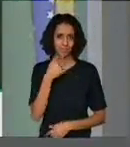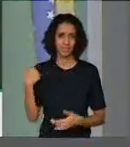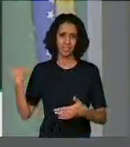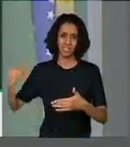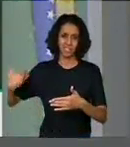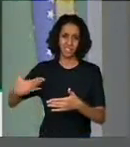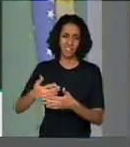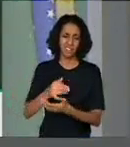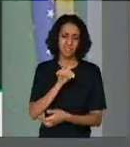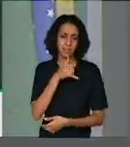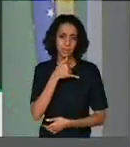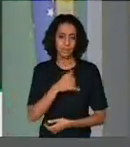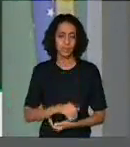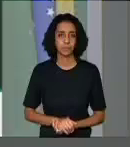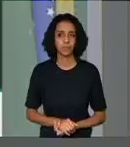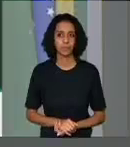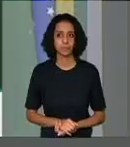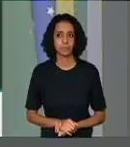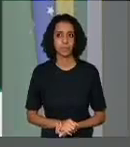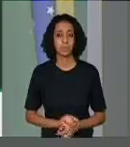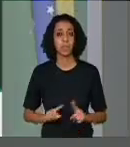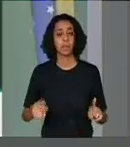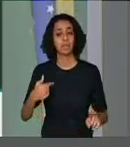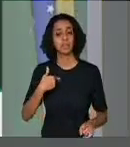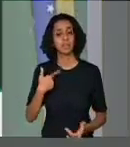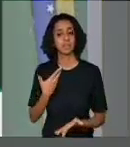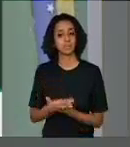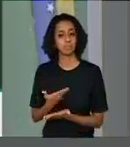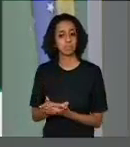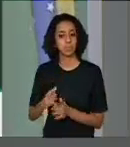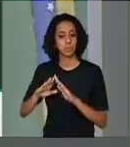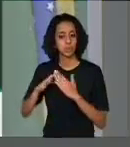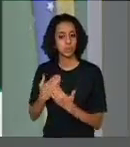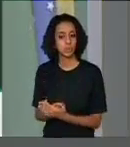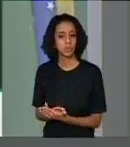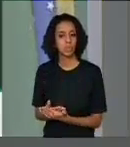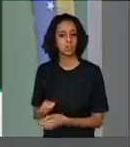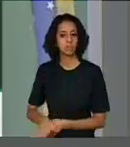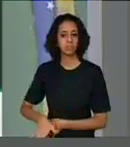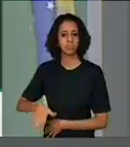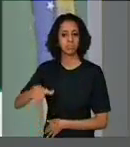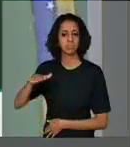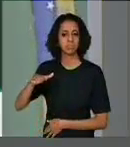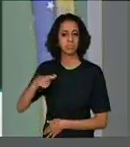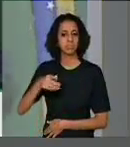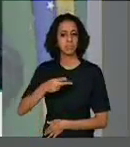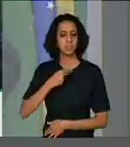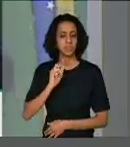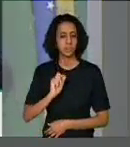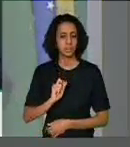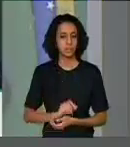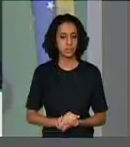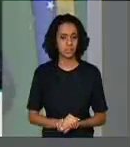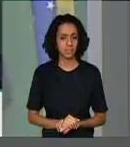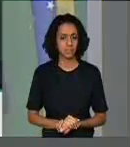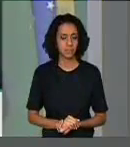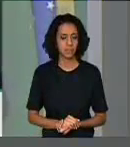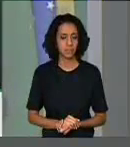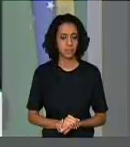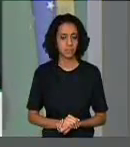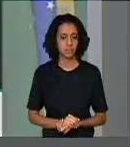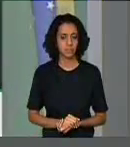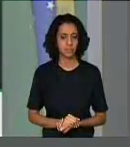todo, mas eu fui criado numa escola de direito que dizia o seguinte: Roma locuta, causa ferida. Quer dizer, em outras